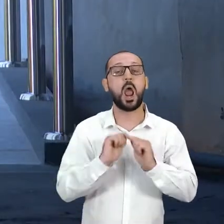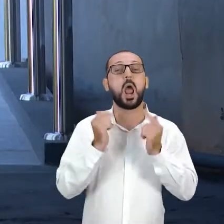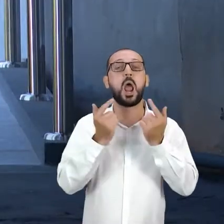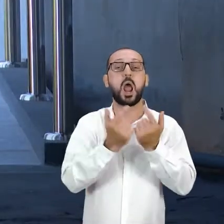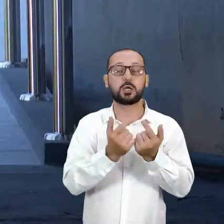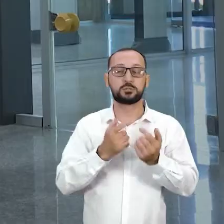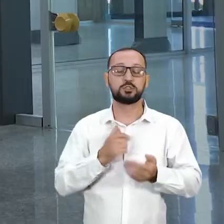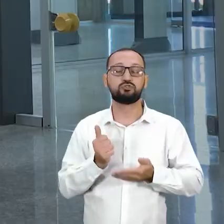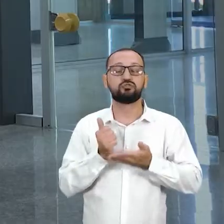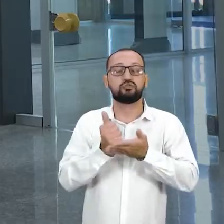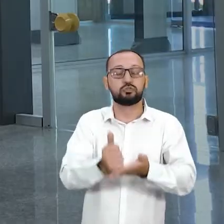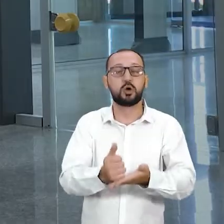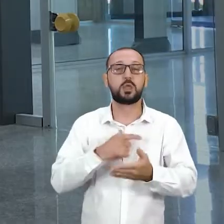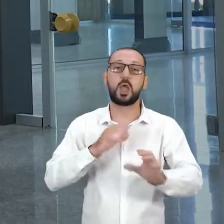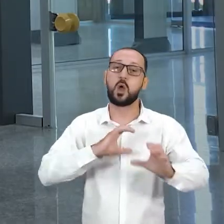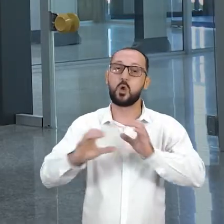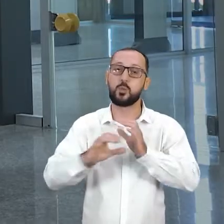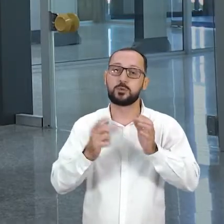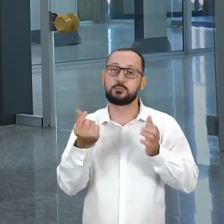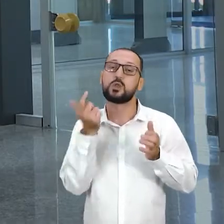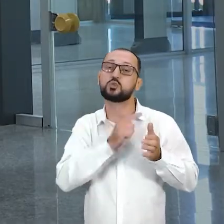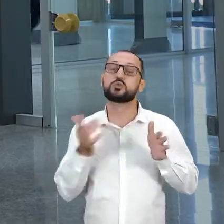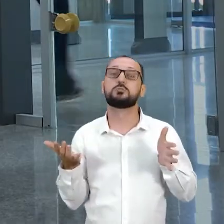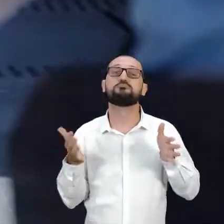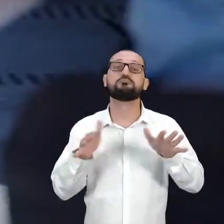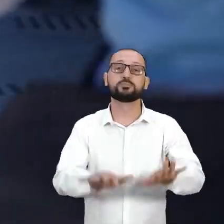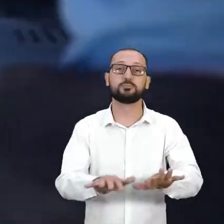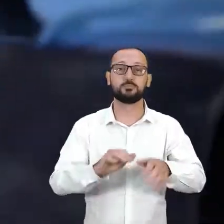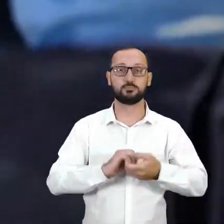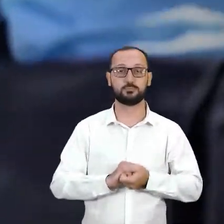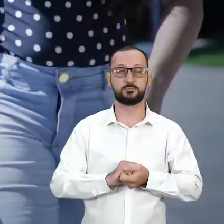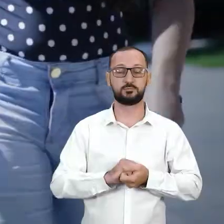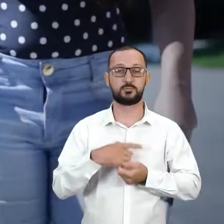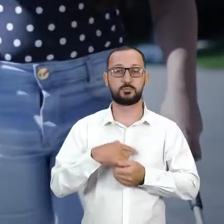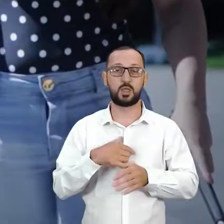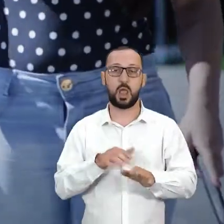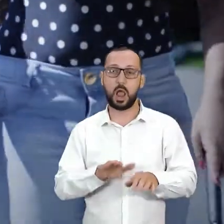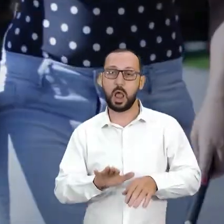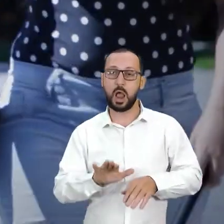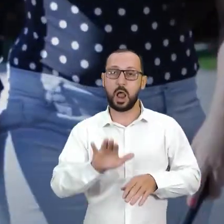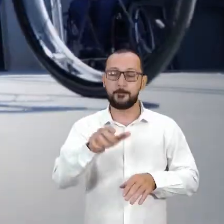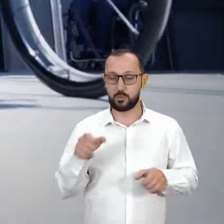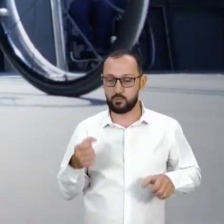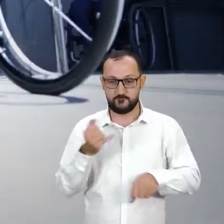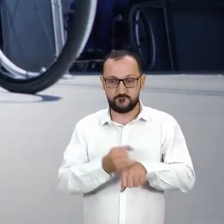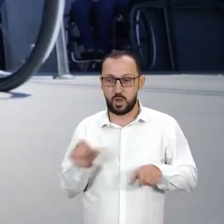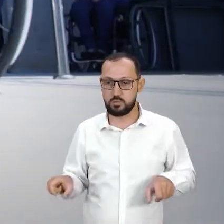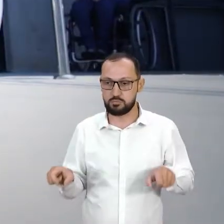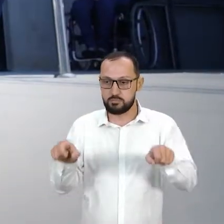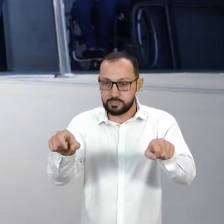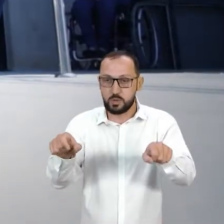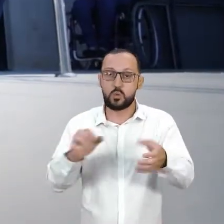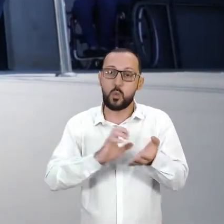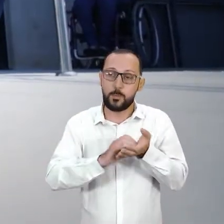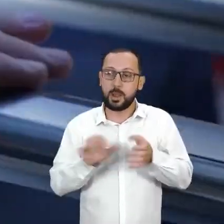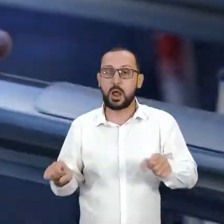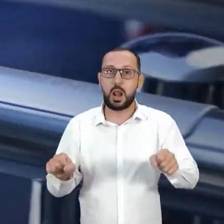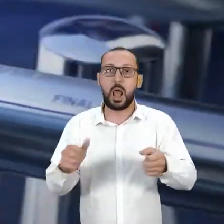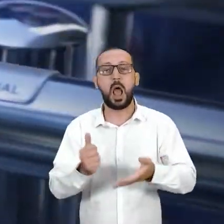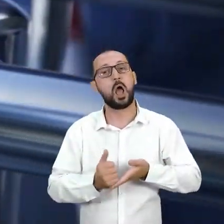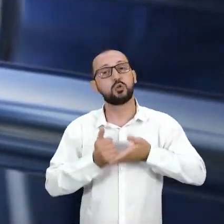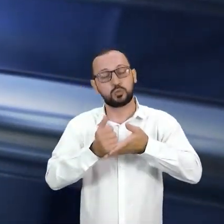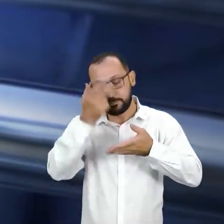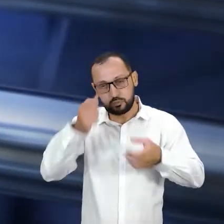e investiu na comunicação para a inclusão. Rampas com corrimões em braille facilitam o acesso dos